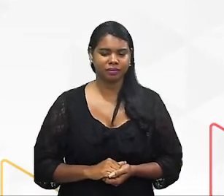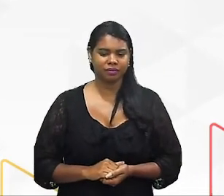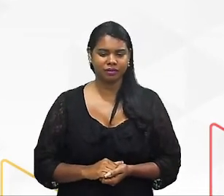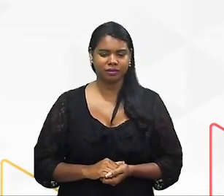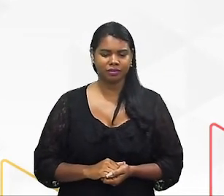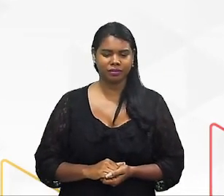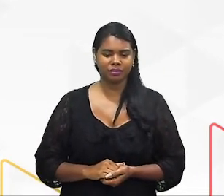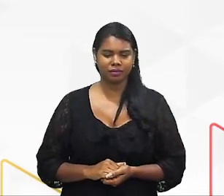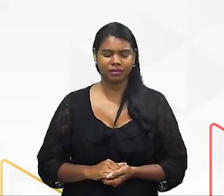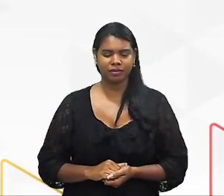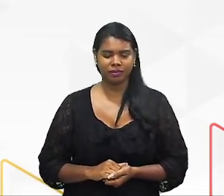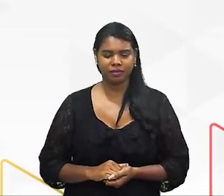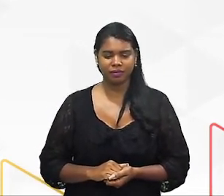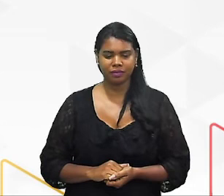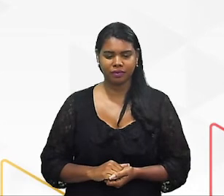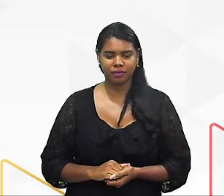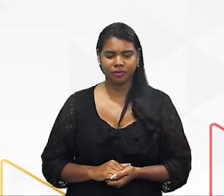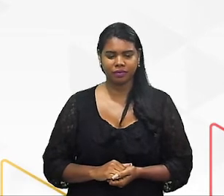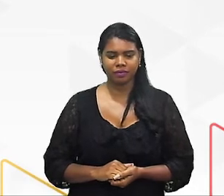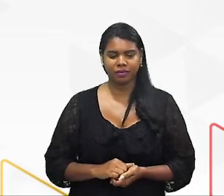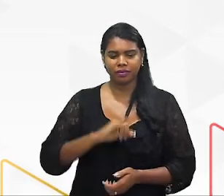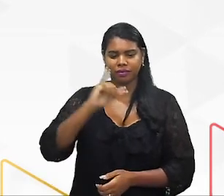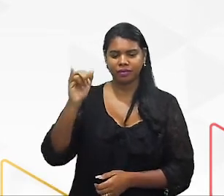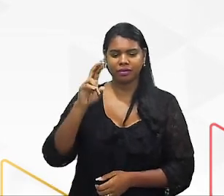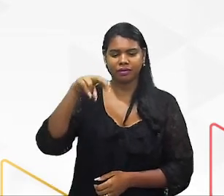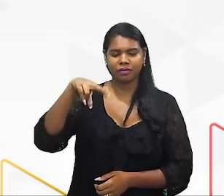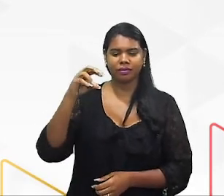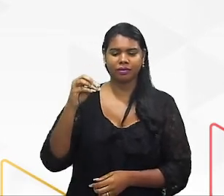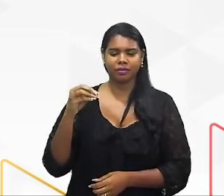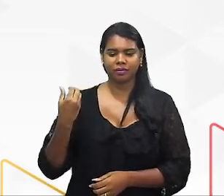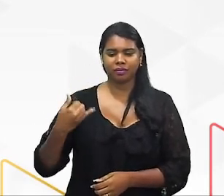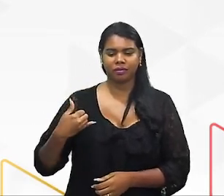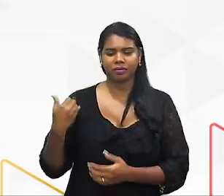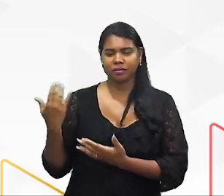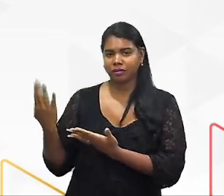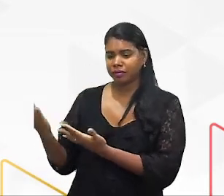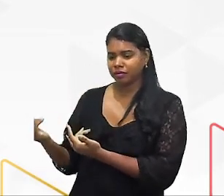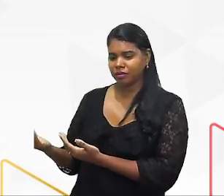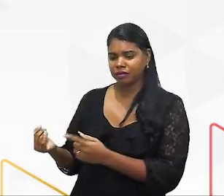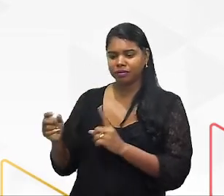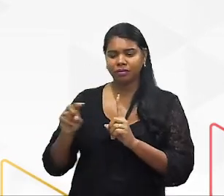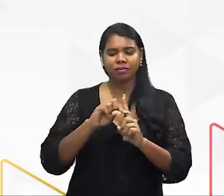atriz, essa personagem, uma adolescente de 16 anos que engravida